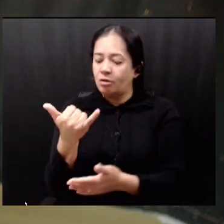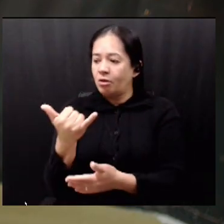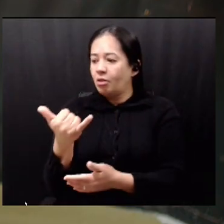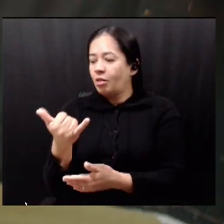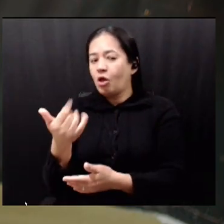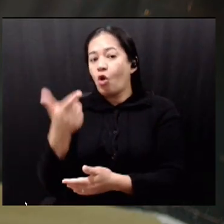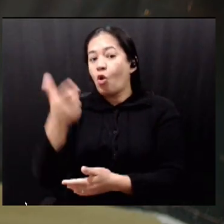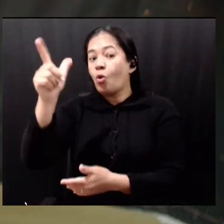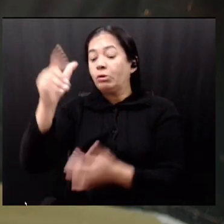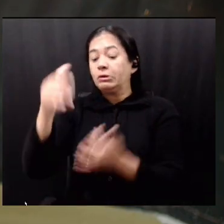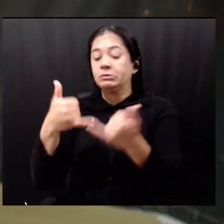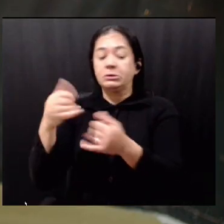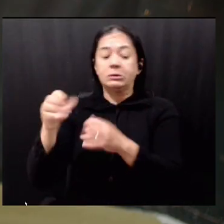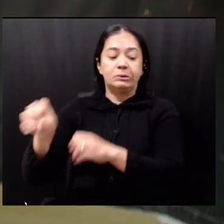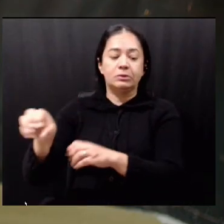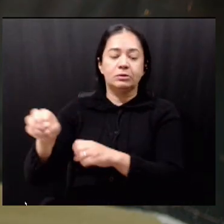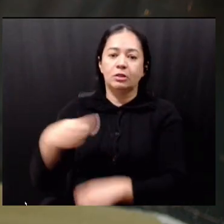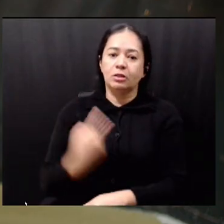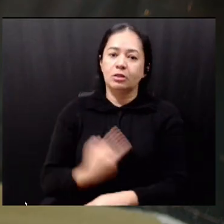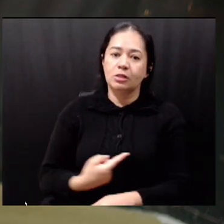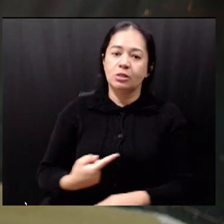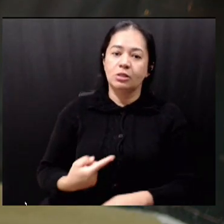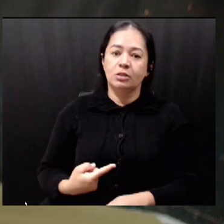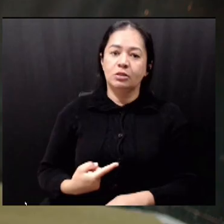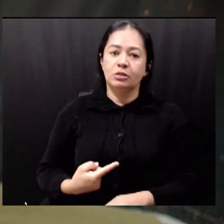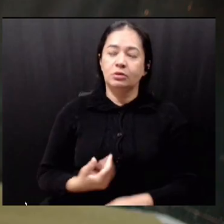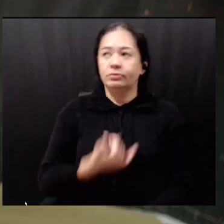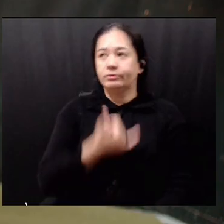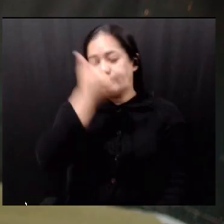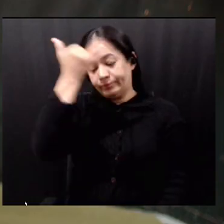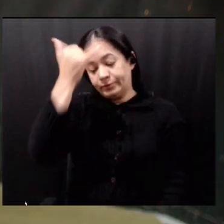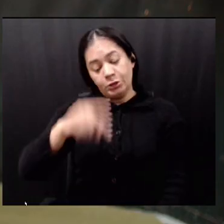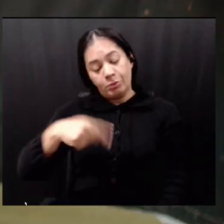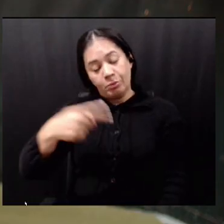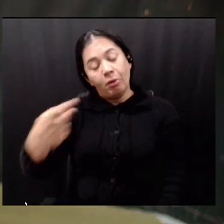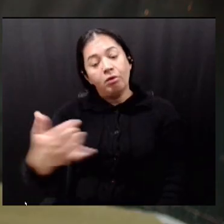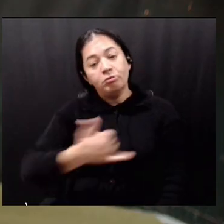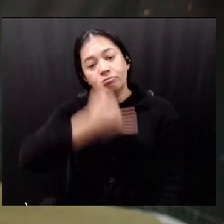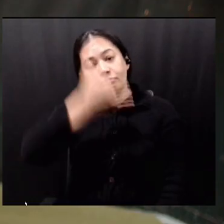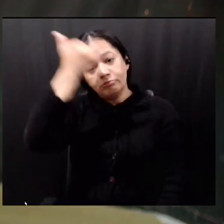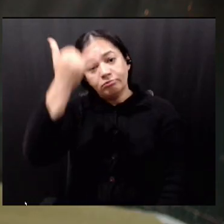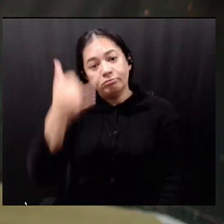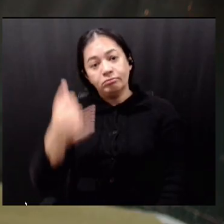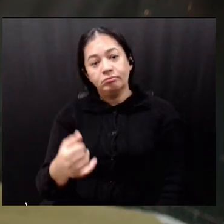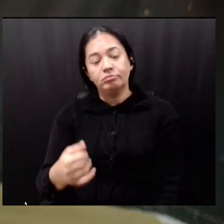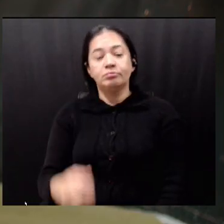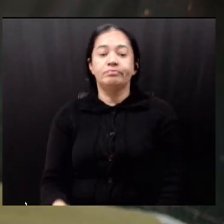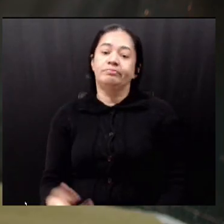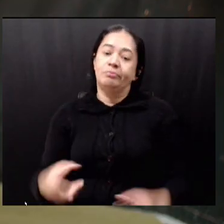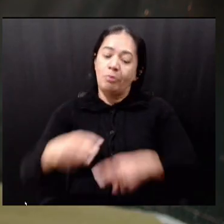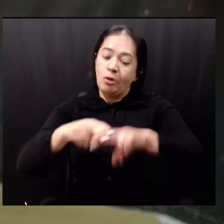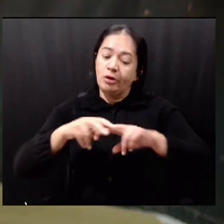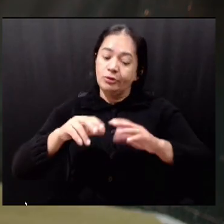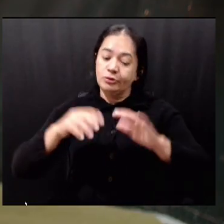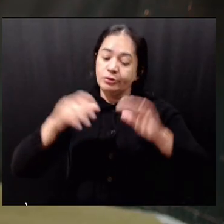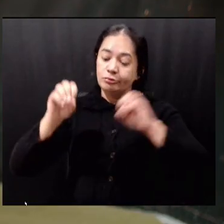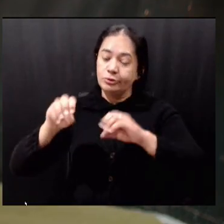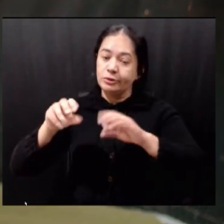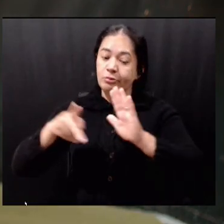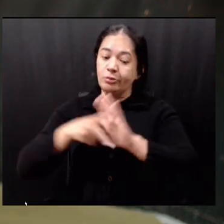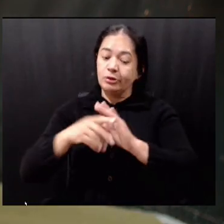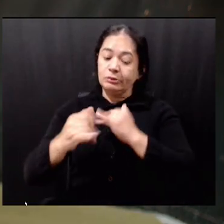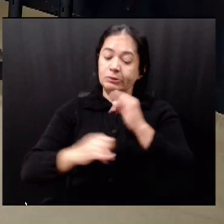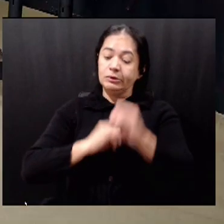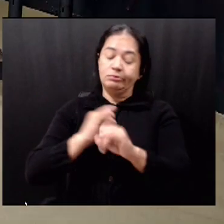brincadeira. E a gente vai se frustrar com esse ensinamento, né, que vem a partir das redes sociais, da internet,